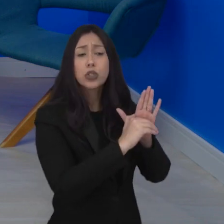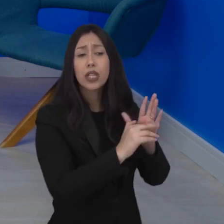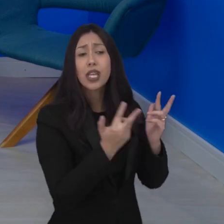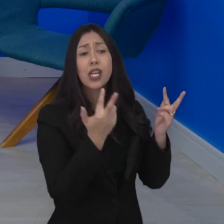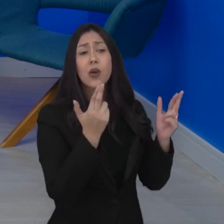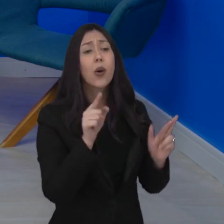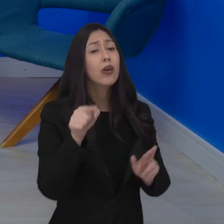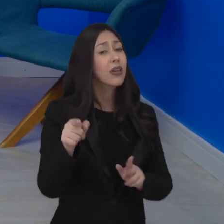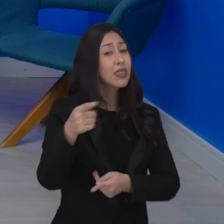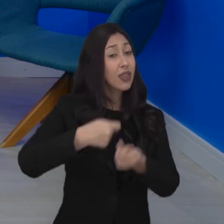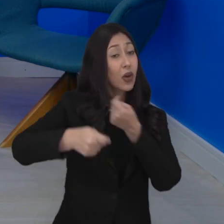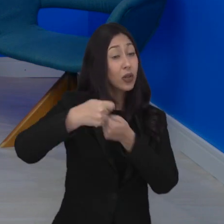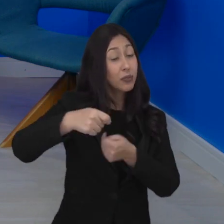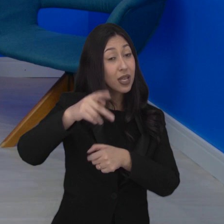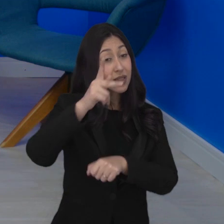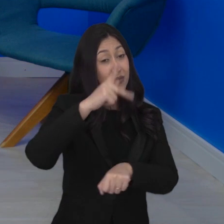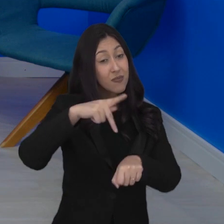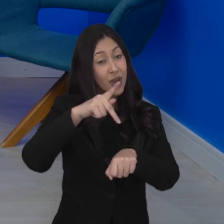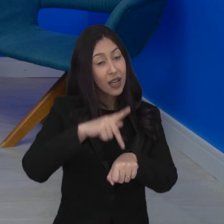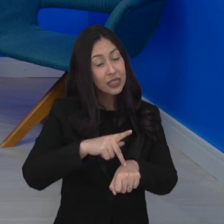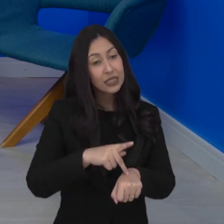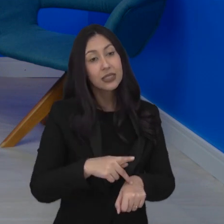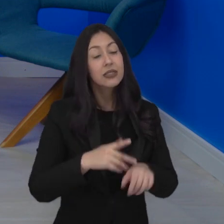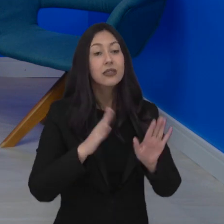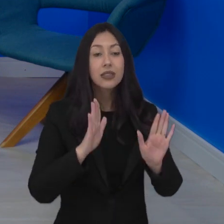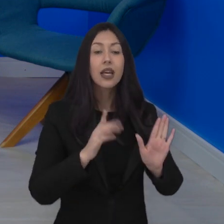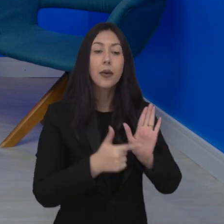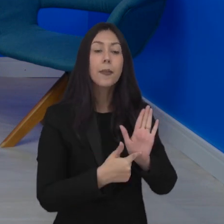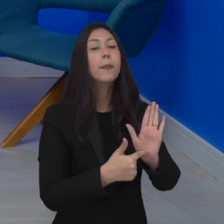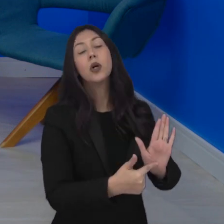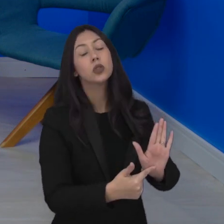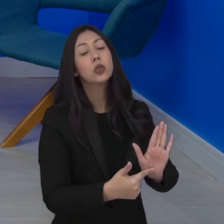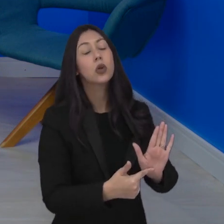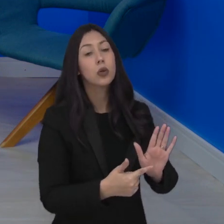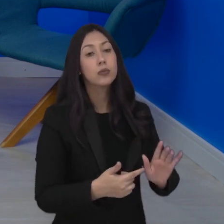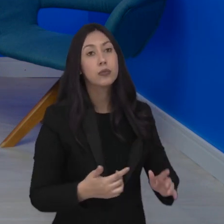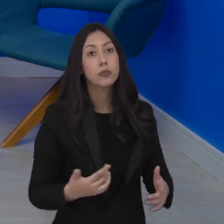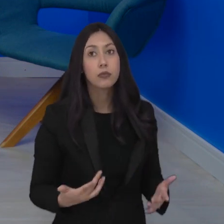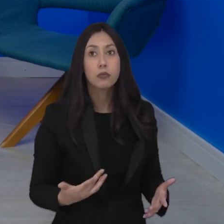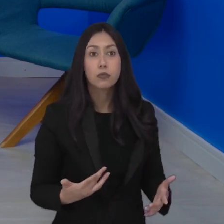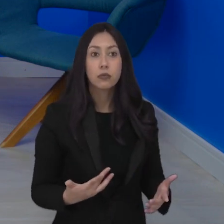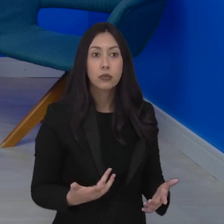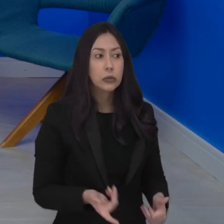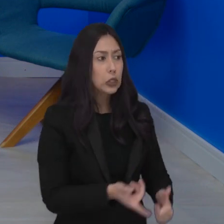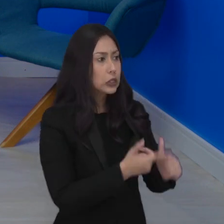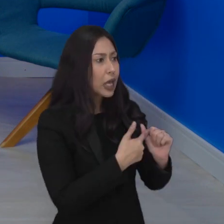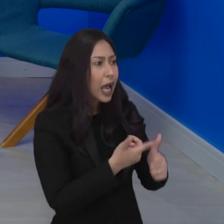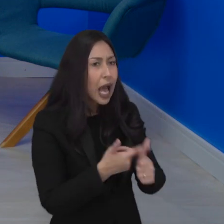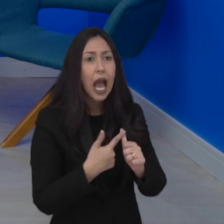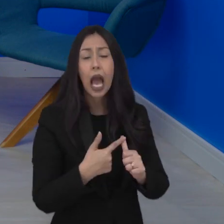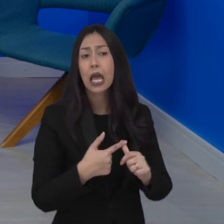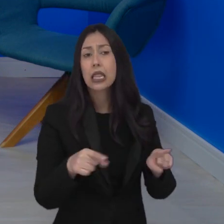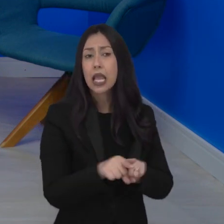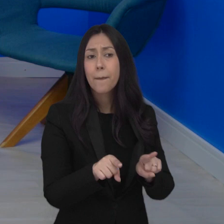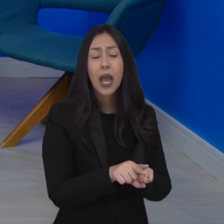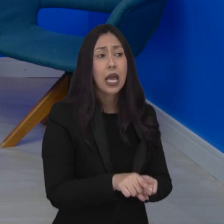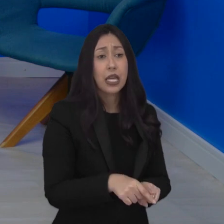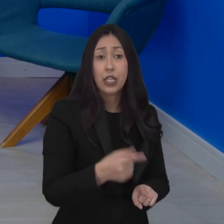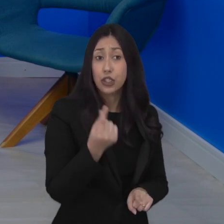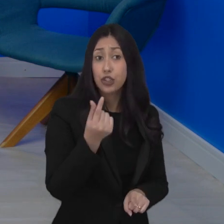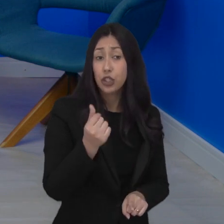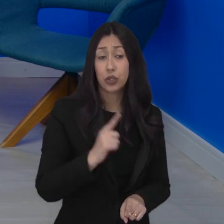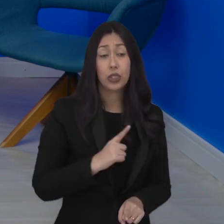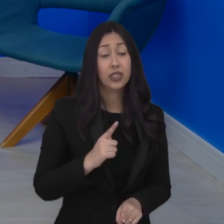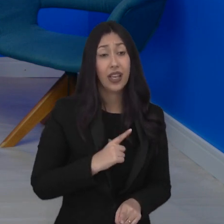se trata da economia do país, fazem toda a diferença, né? Como o entrevistado disse durante o programa, como a gente viu agora, questão de déficit primário,